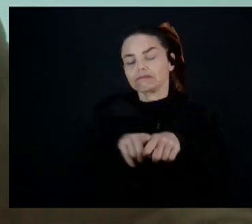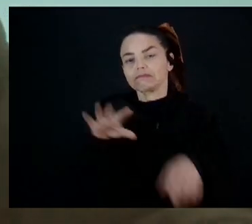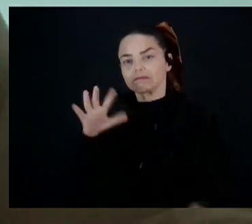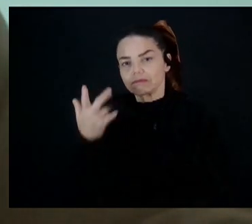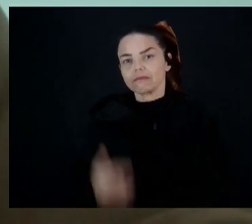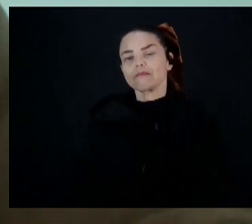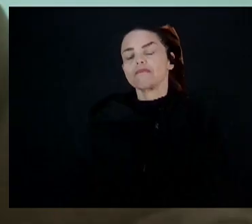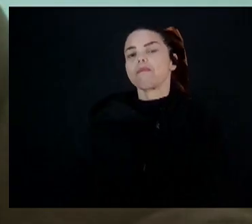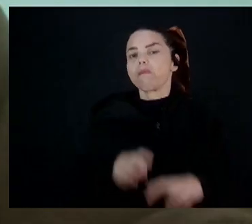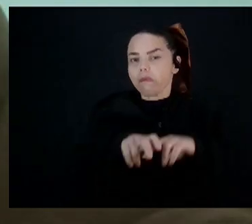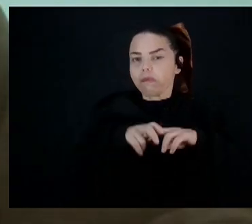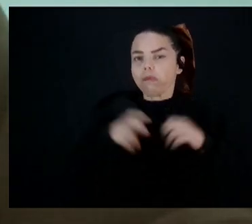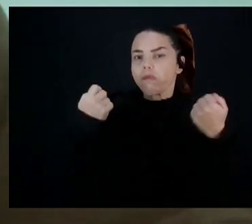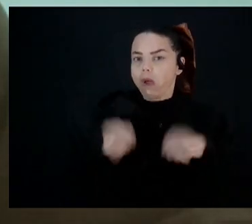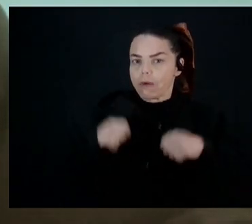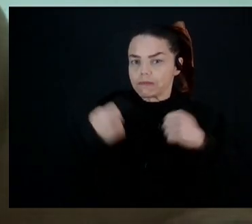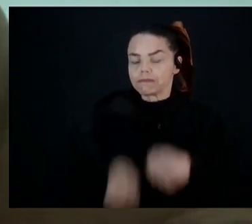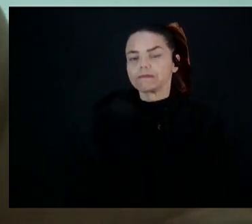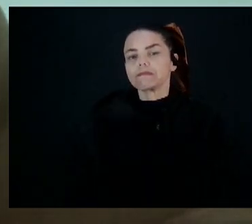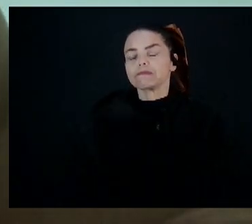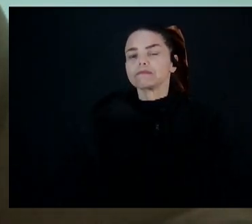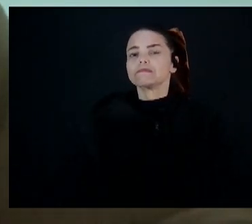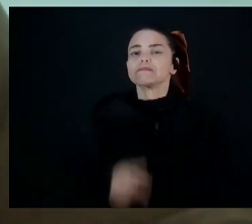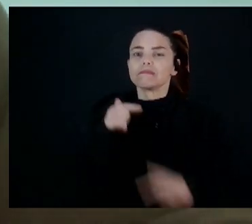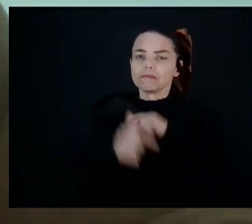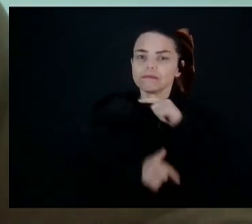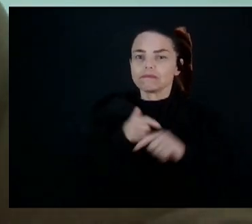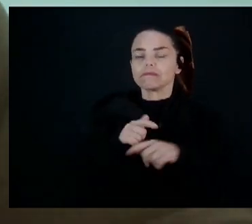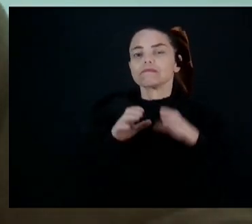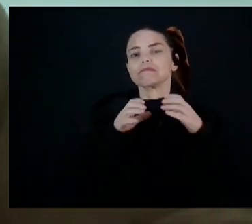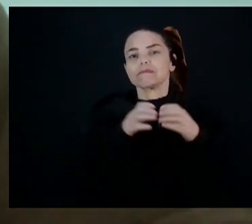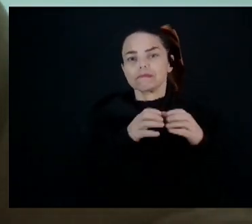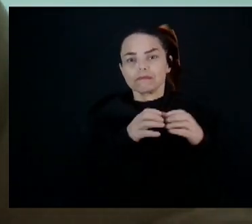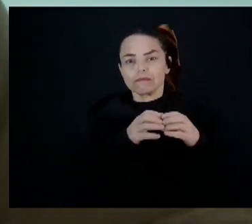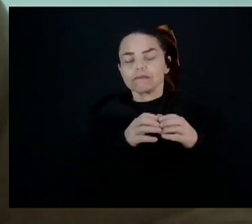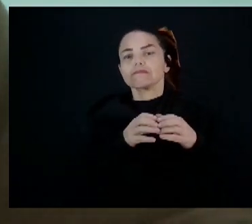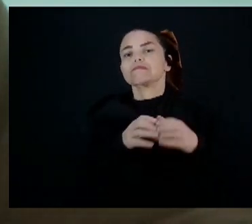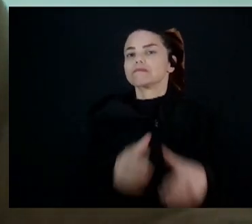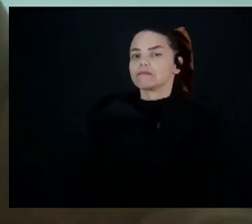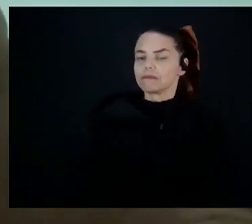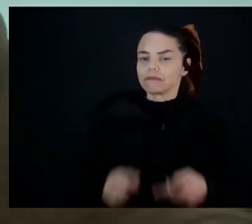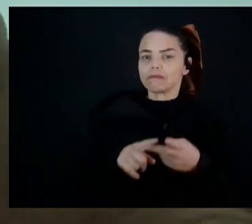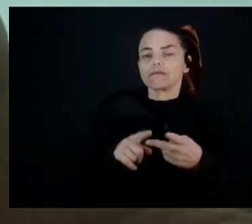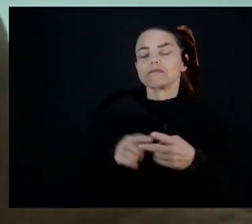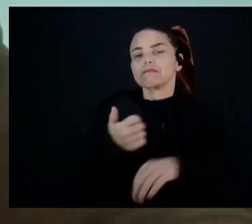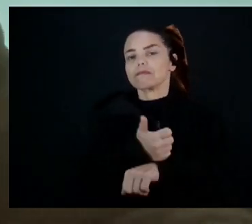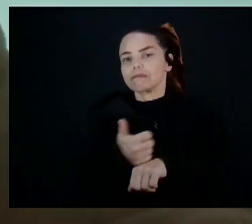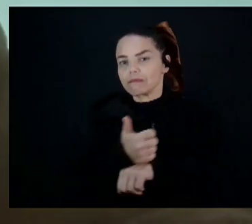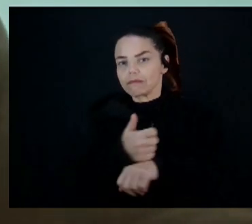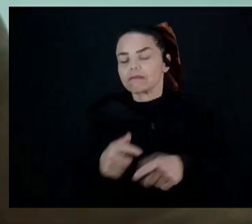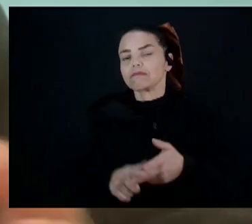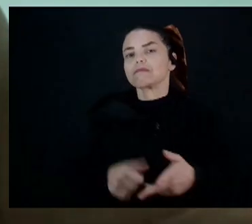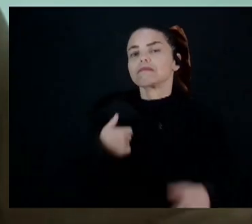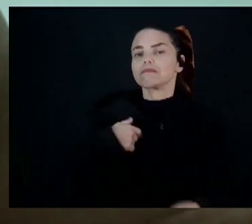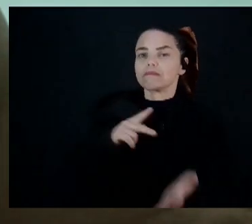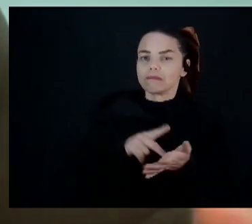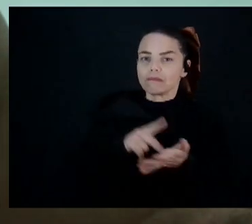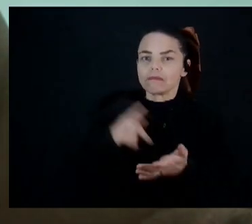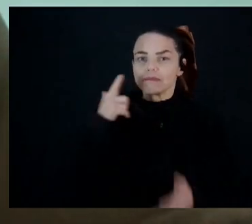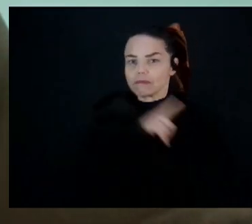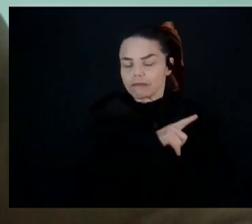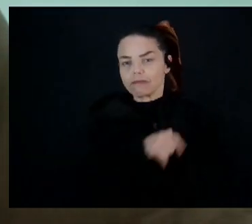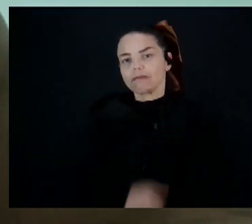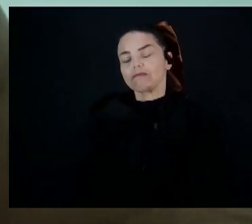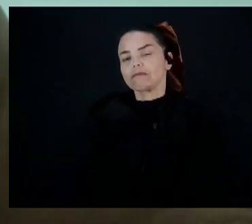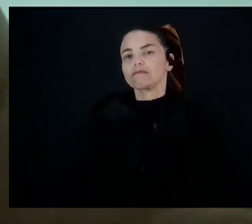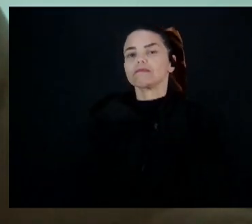uma necessidade em sono de você trabalhar em grupos multidisciplinares, multiprofissionais, para que a gente realmente consiga aí abordar